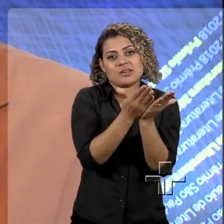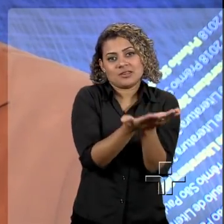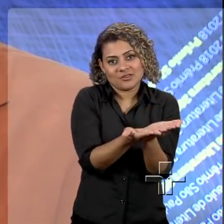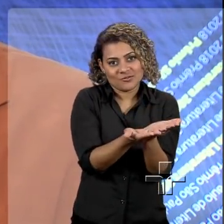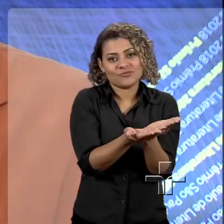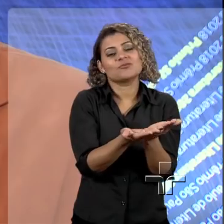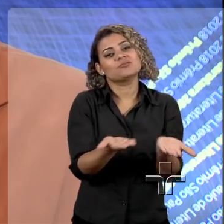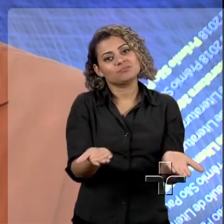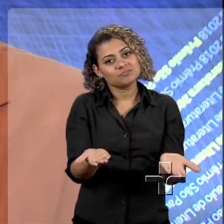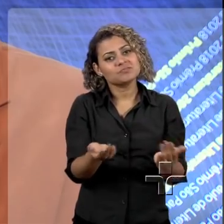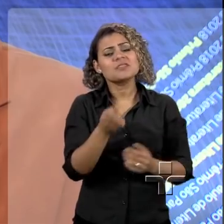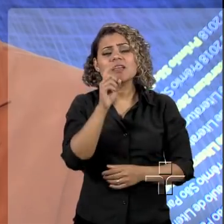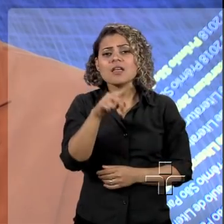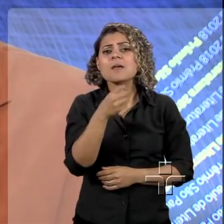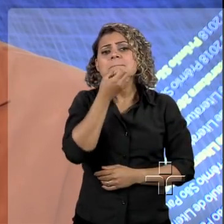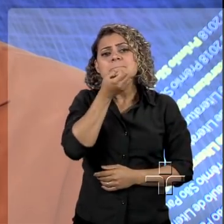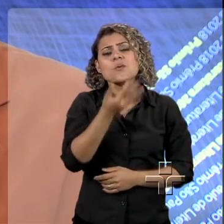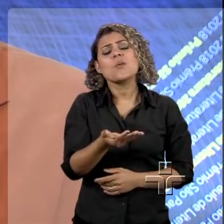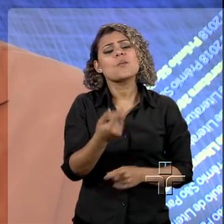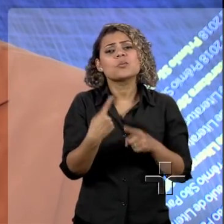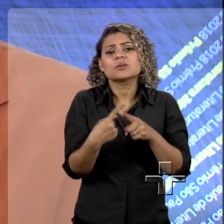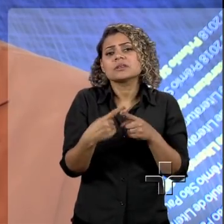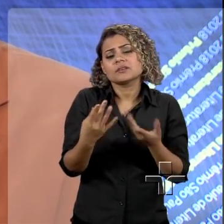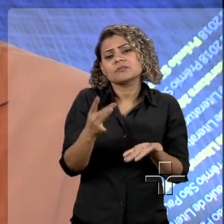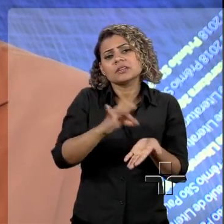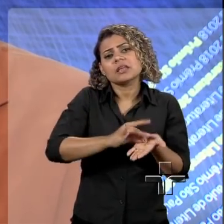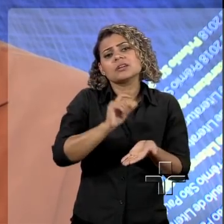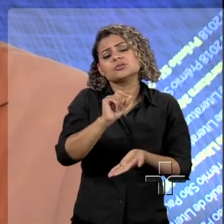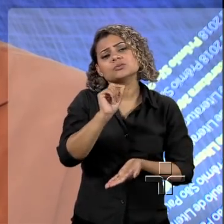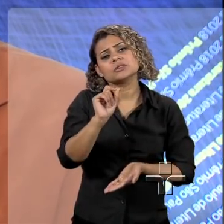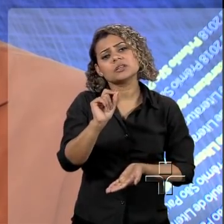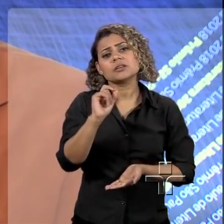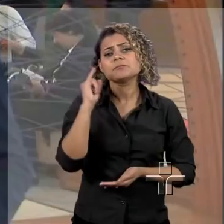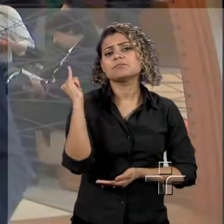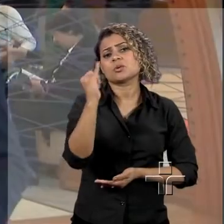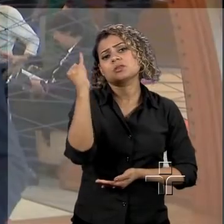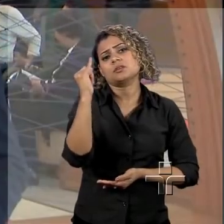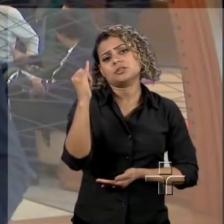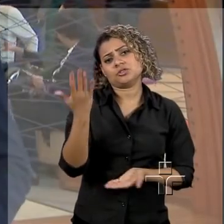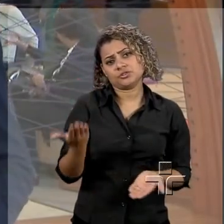eu acho que isso é uma coisa que é muito útil.